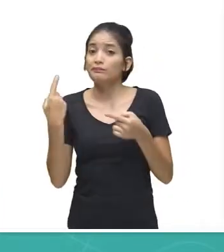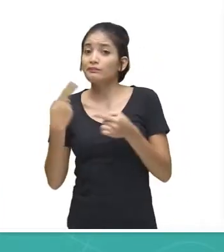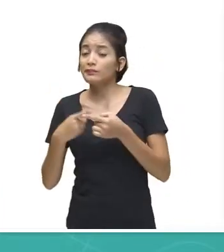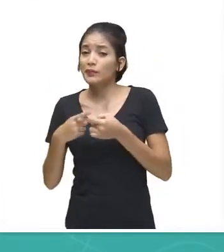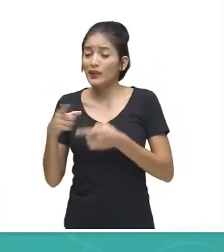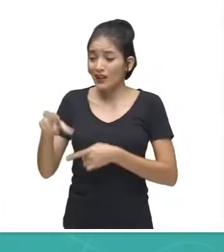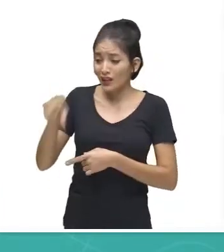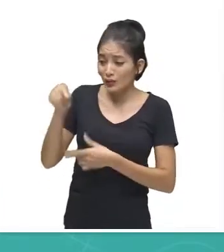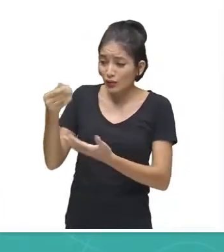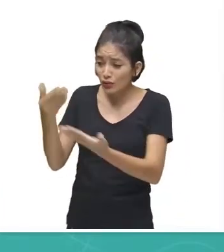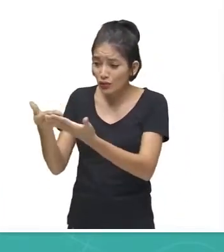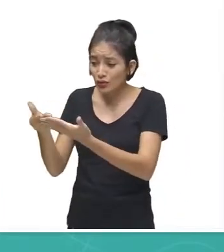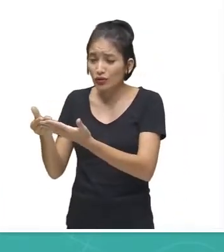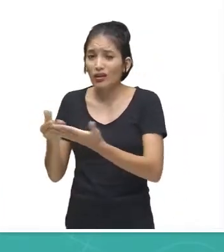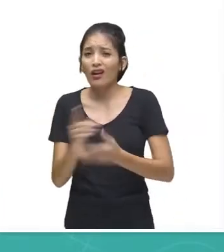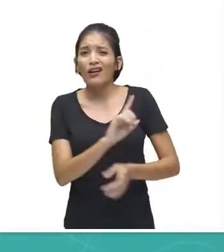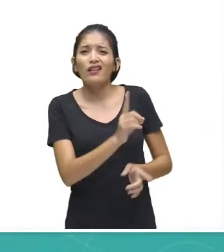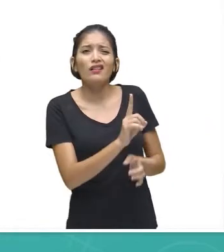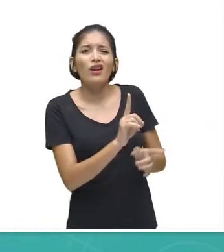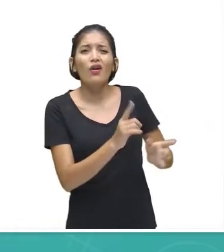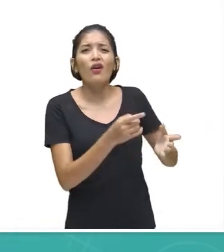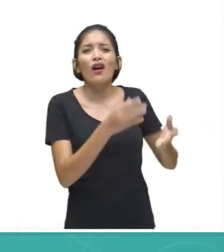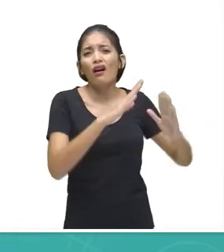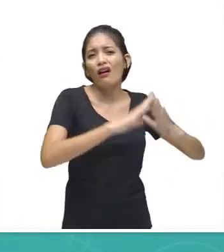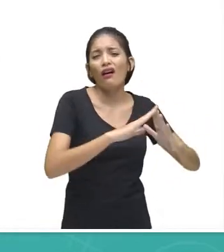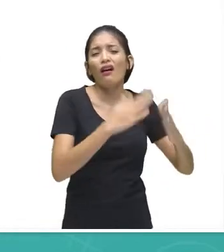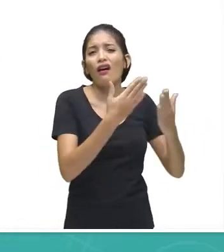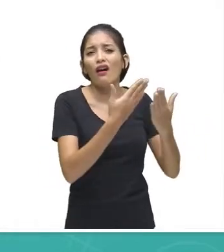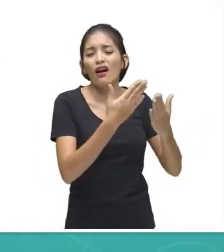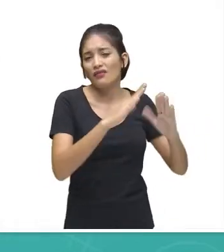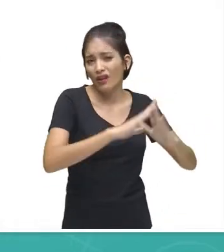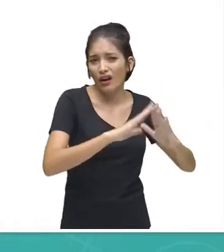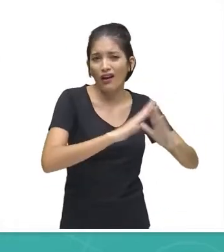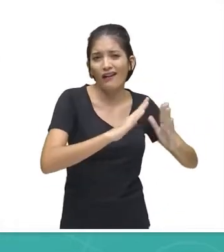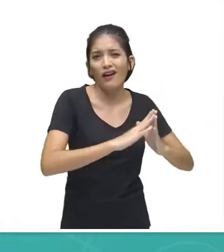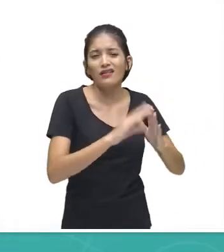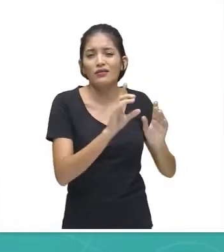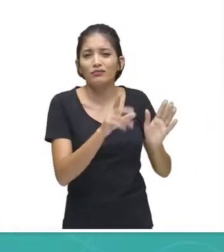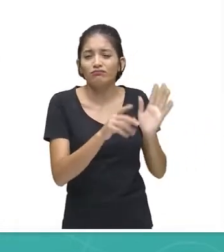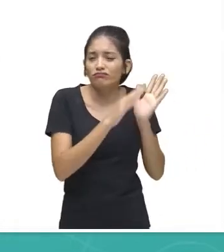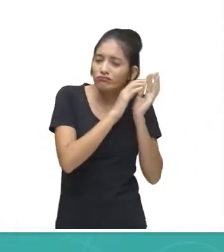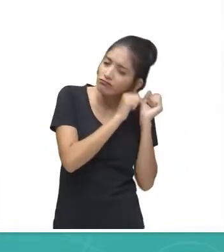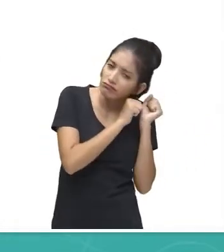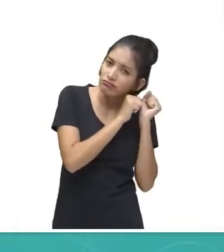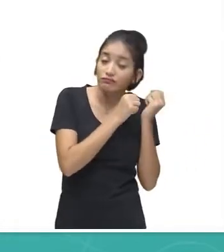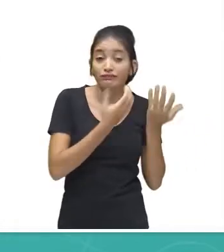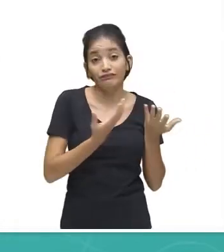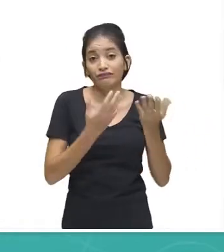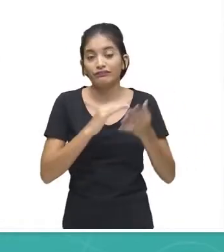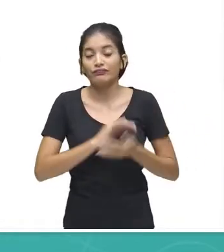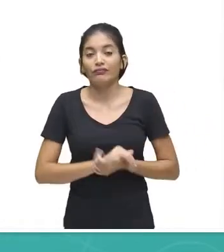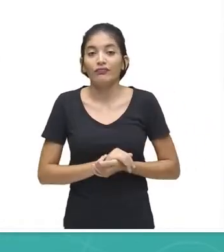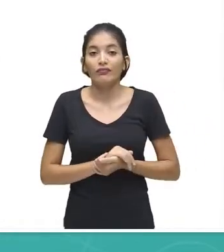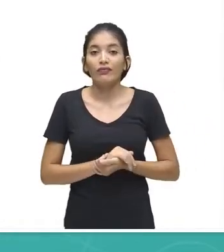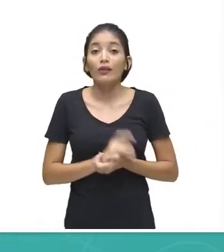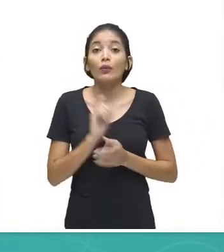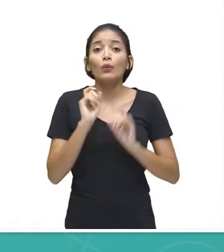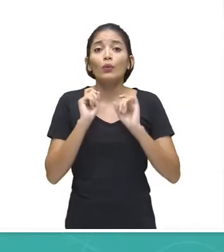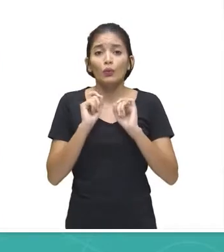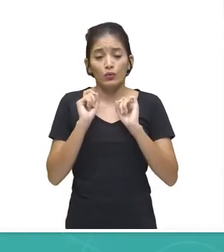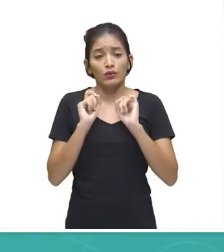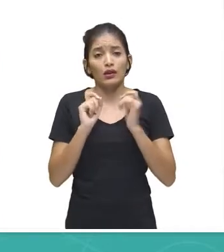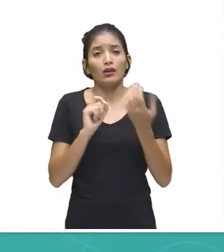escolho estudar e não ficar em casa dormindo? Então, existe algo que